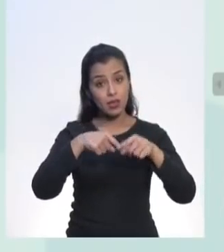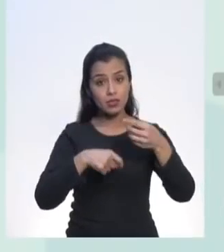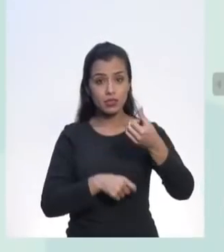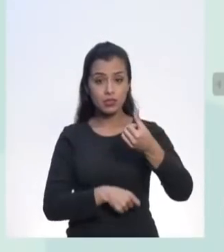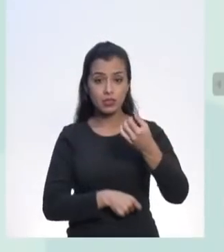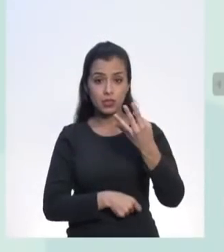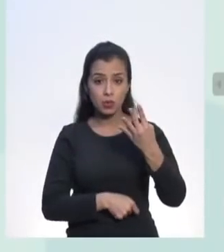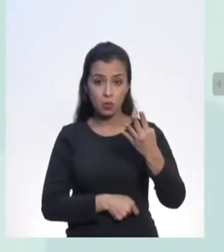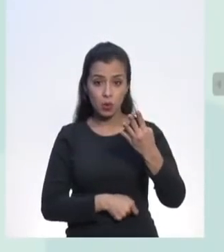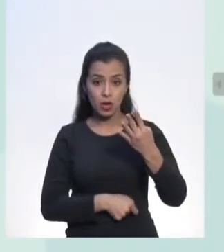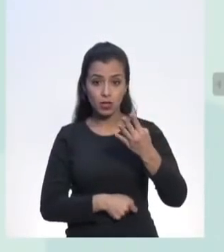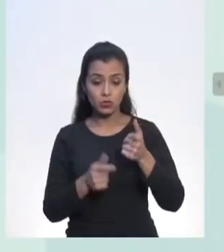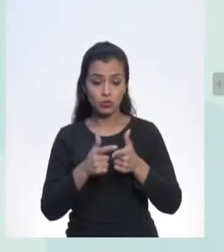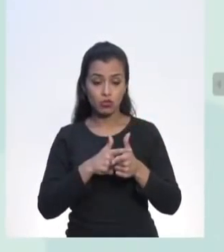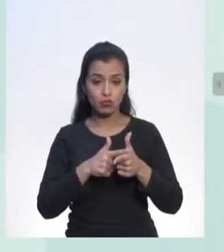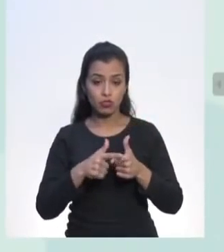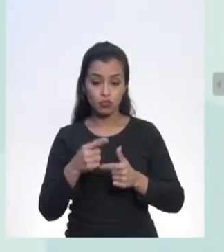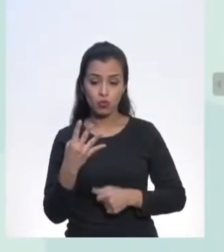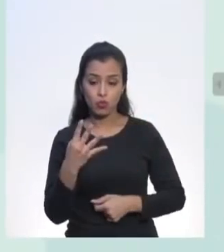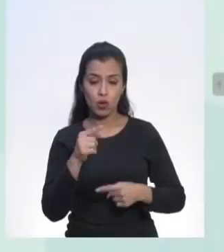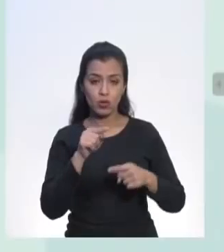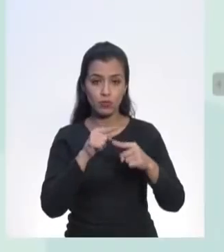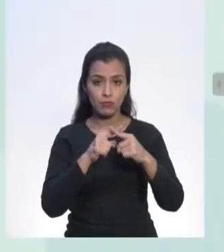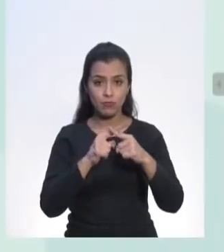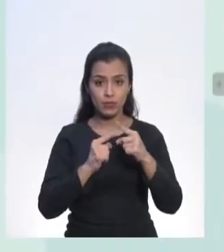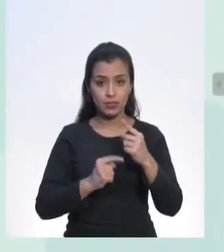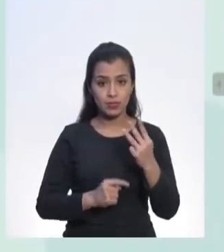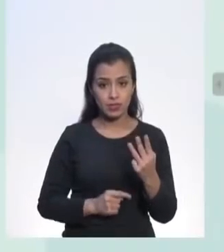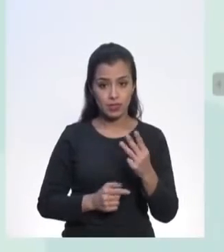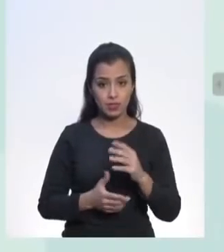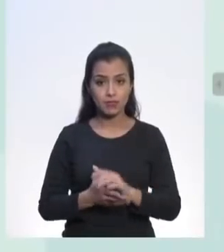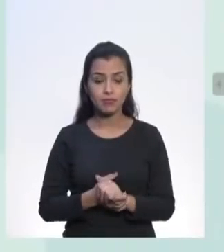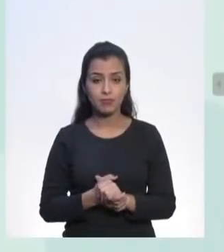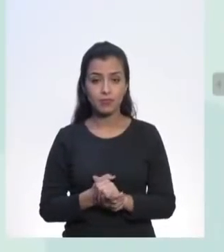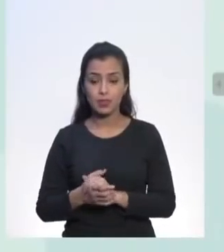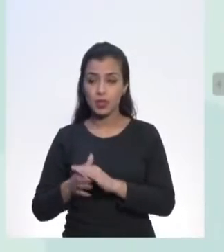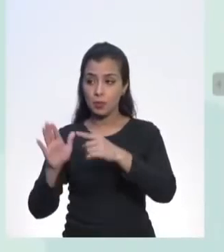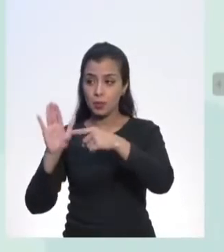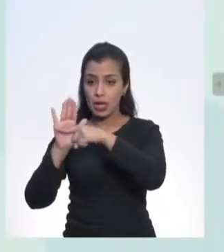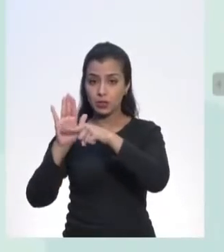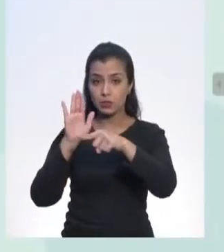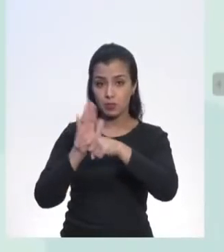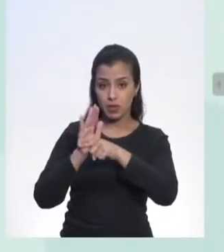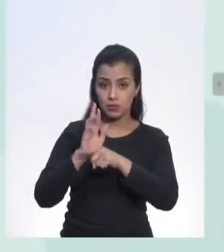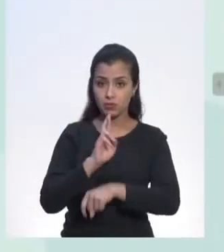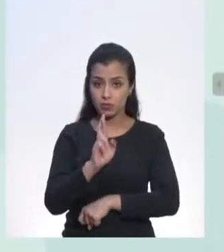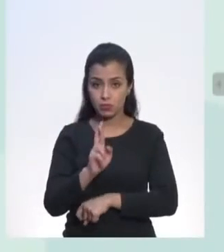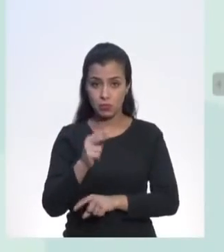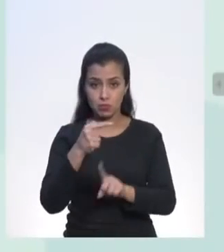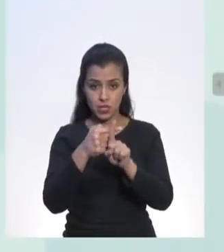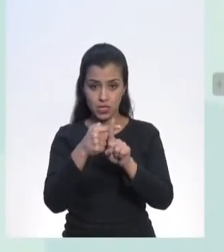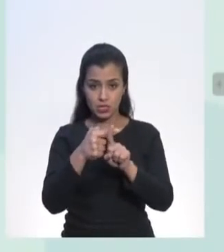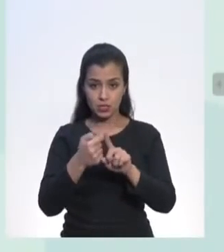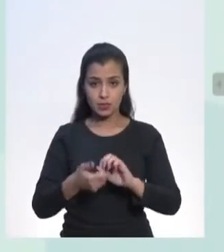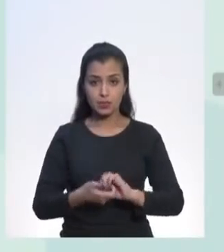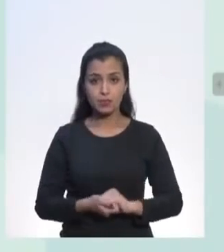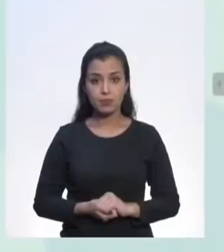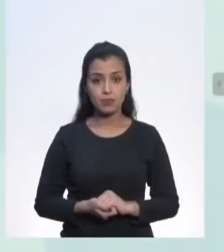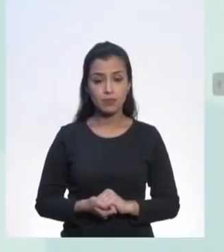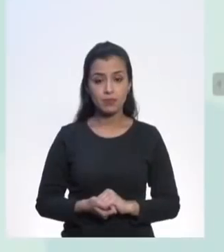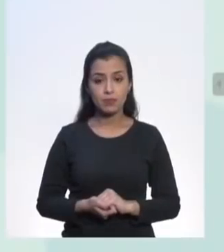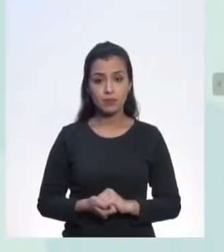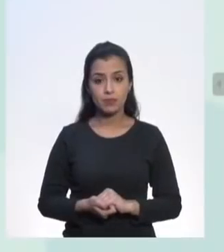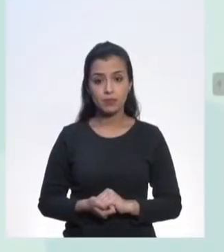a, que é 3. Então, vamos lá. Joguinho de sinal, menos com menos, mais. Embaixo, 2